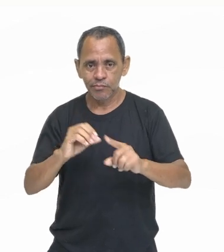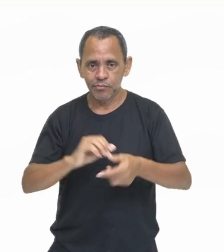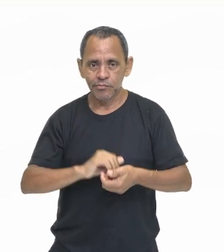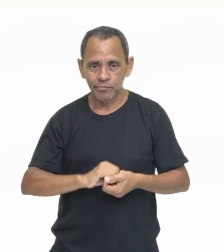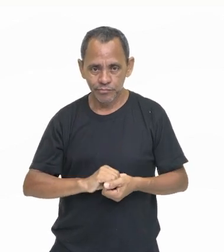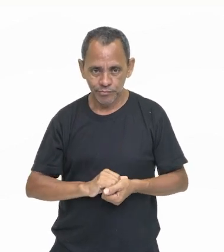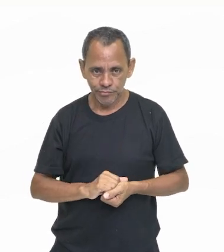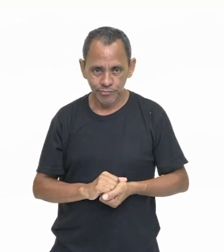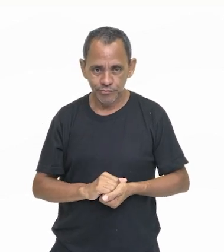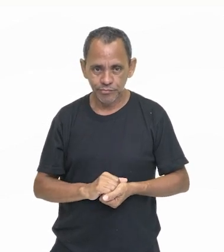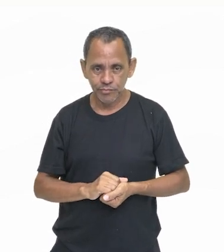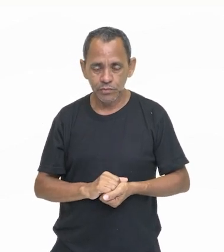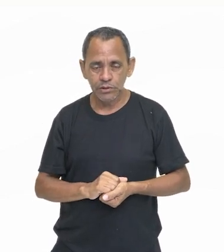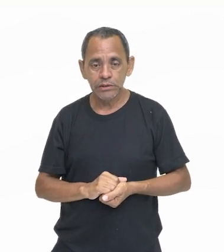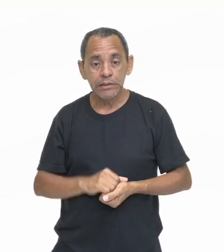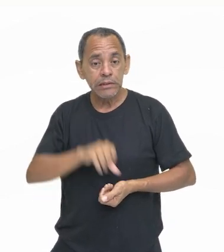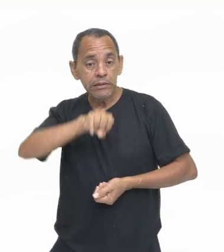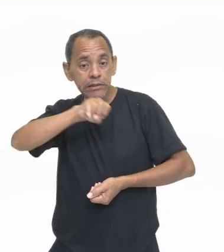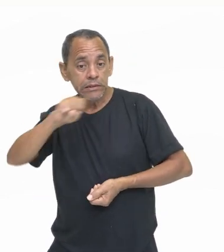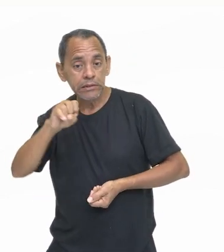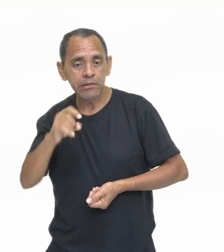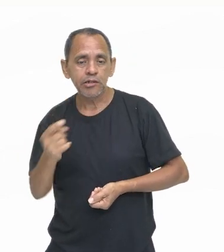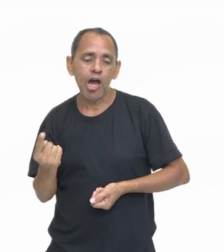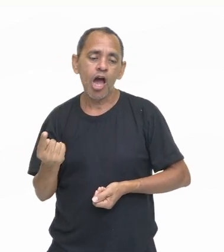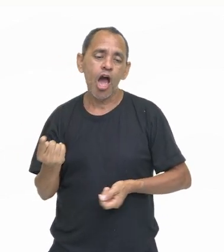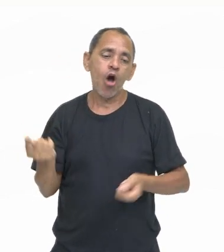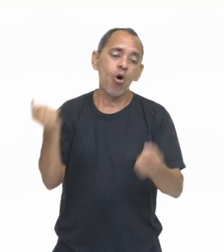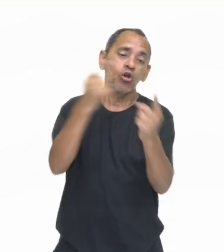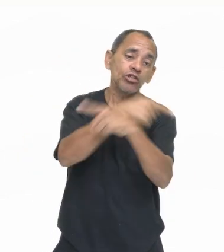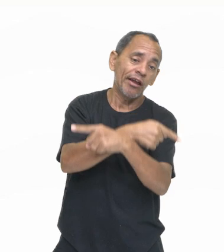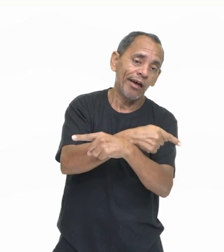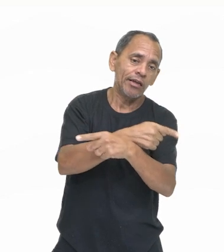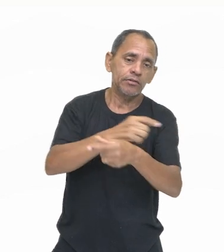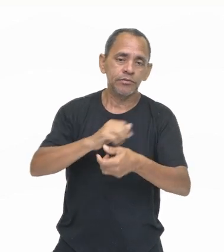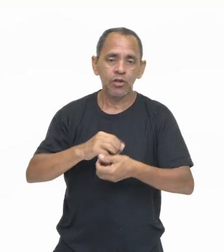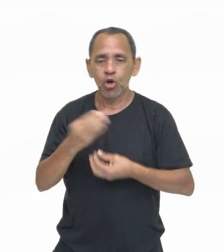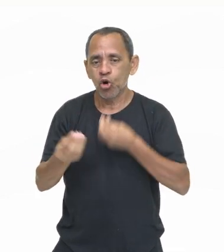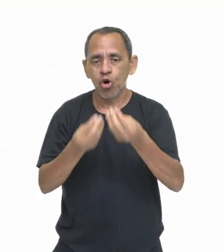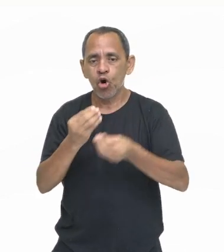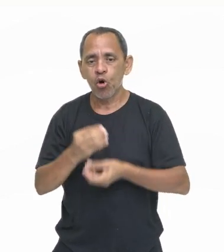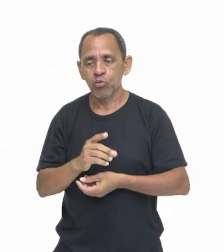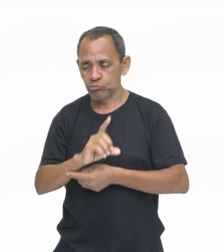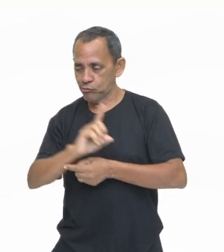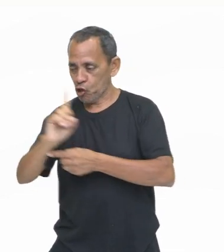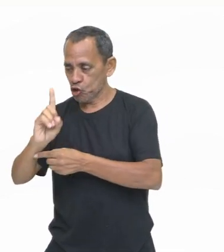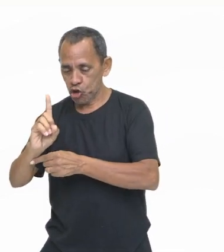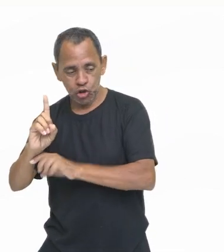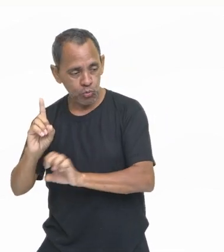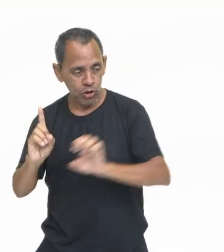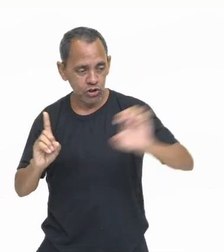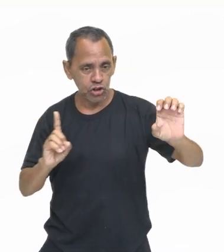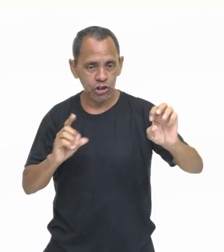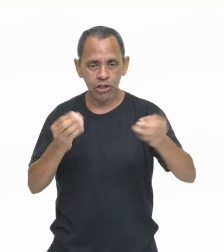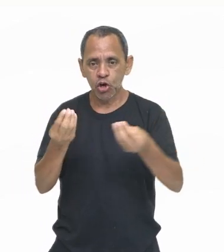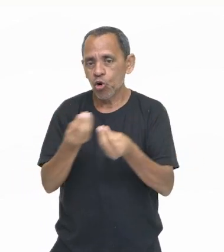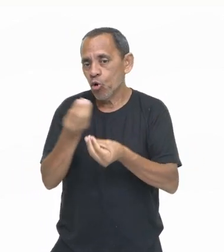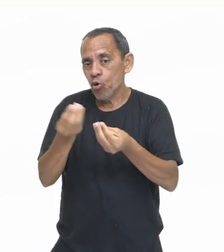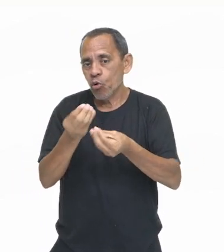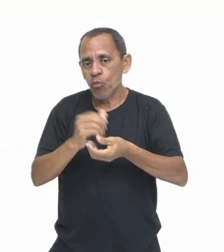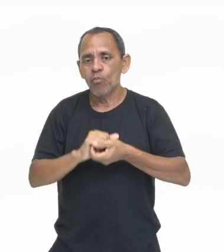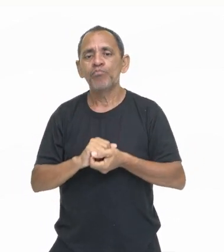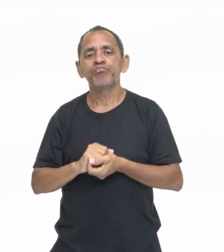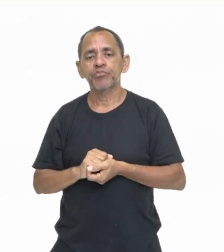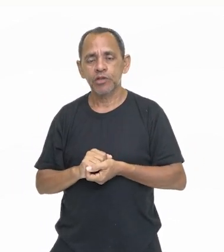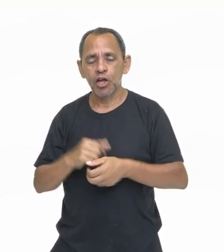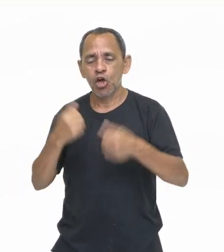mas se eu quero fazer a volta, eu quero caminhar na minha tabela de conversão da direita para a esquerda. Imagina, eu tenho 1 miligrama e